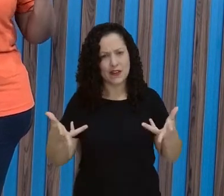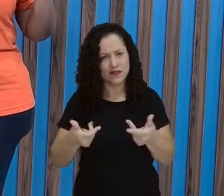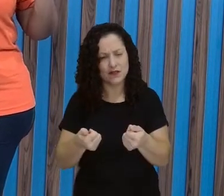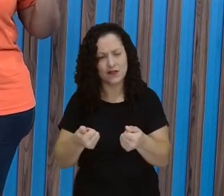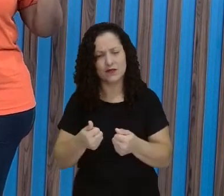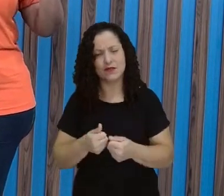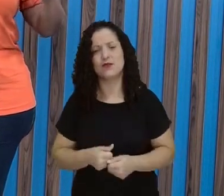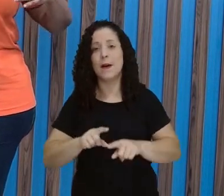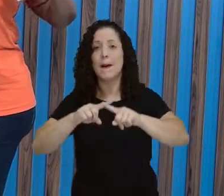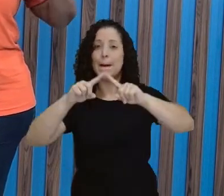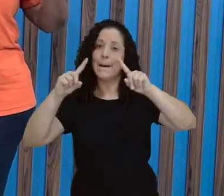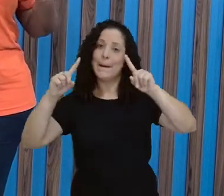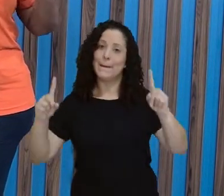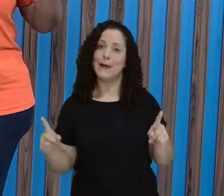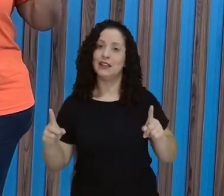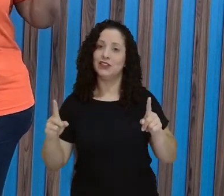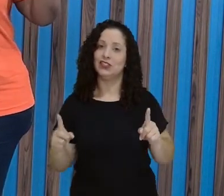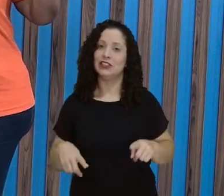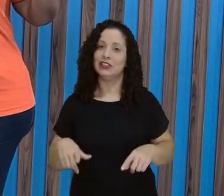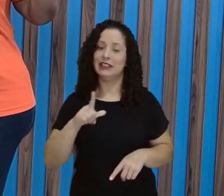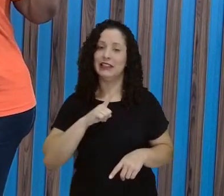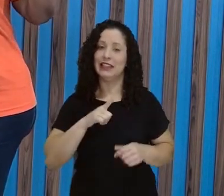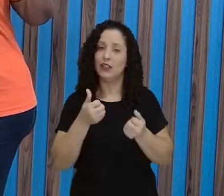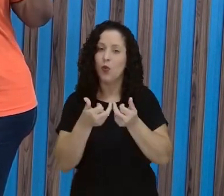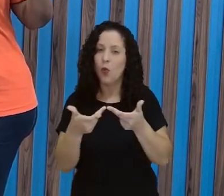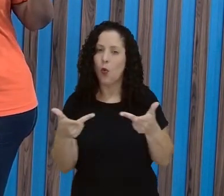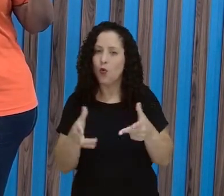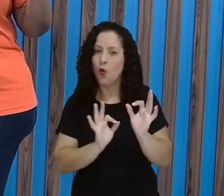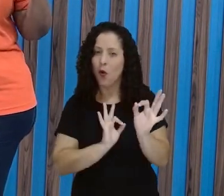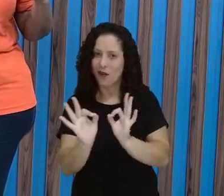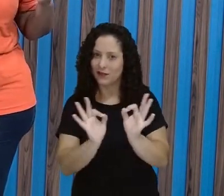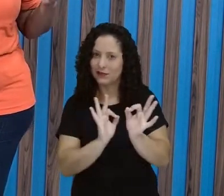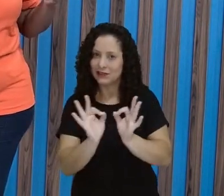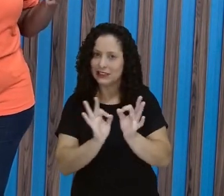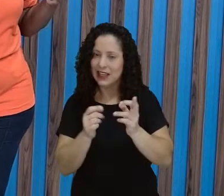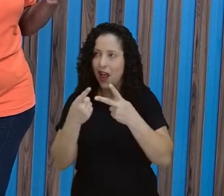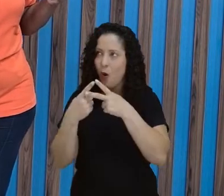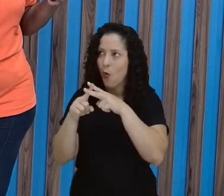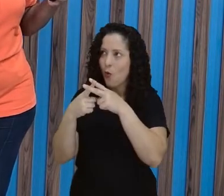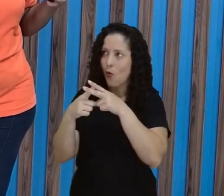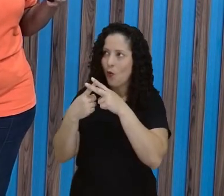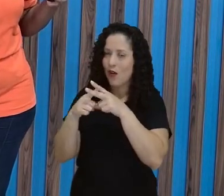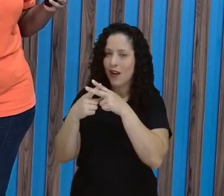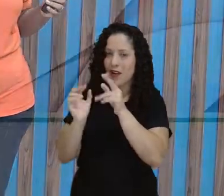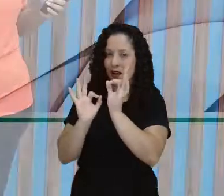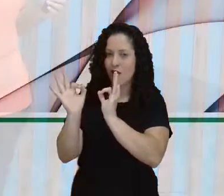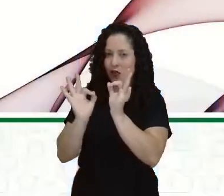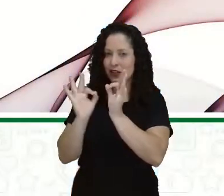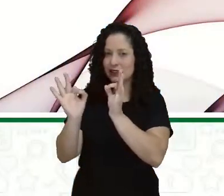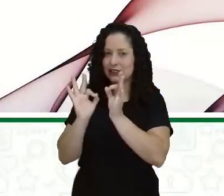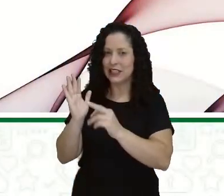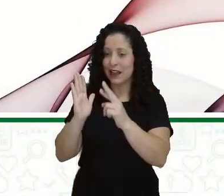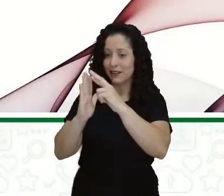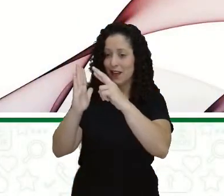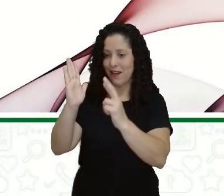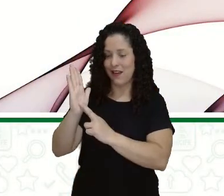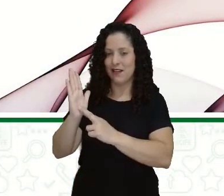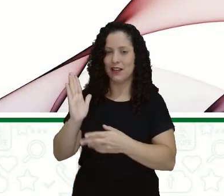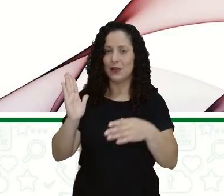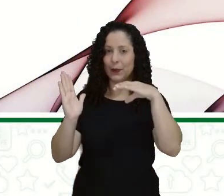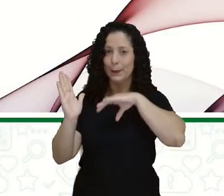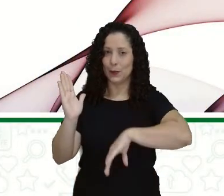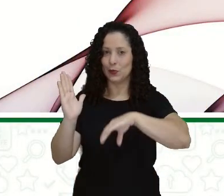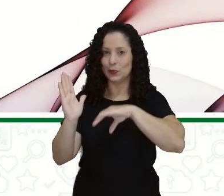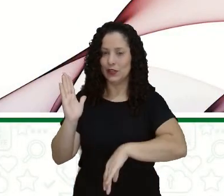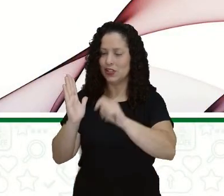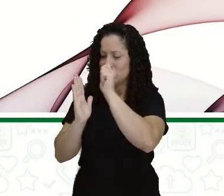Agora, existem coisas para serem ajustadas na ortografia, na norma padrão da língua